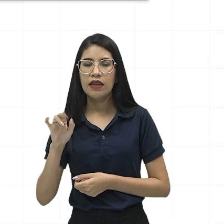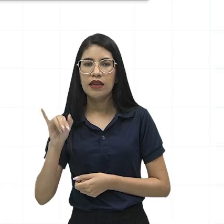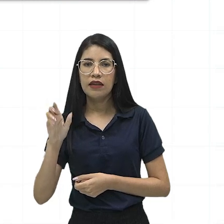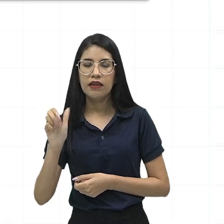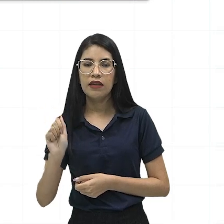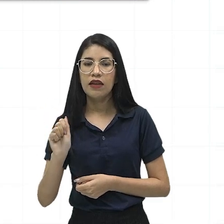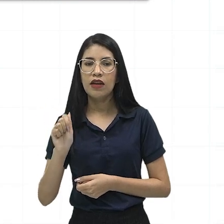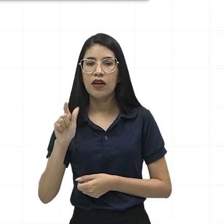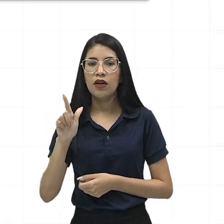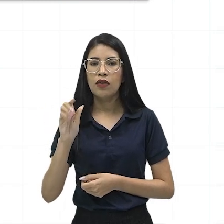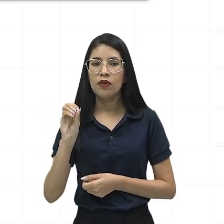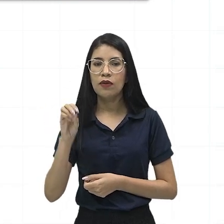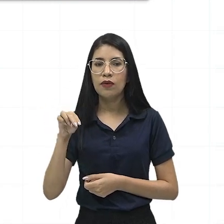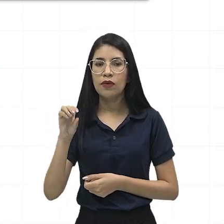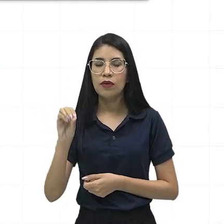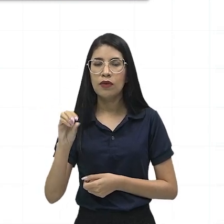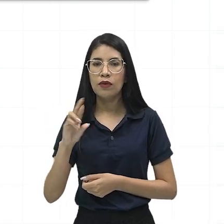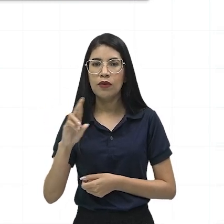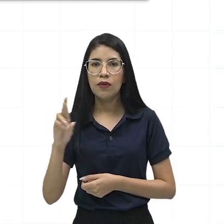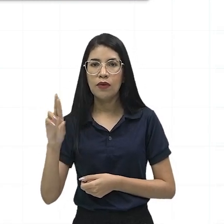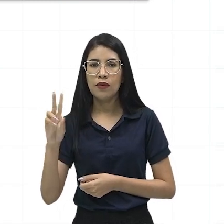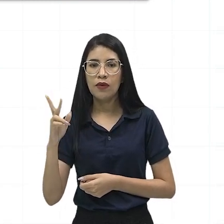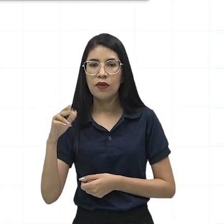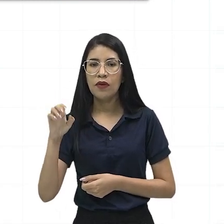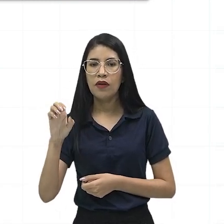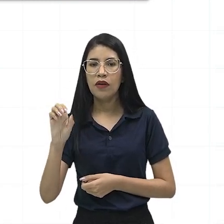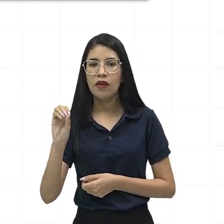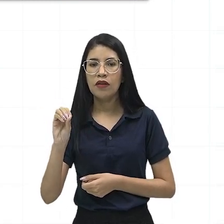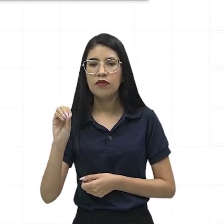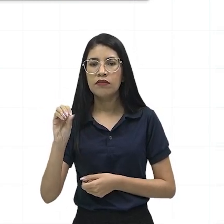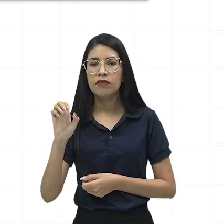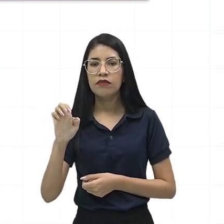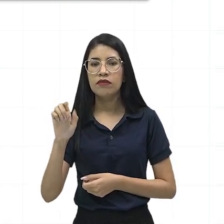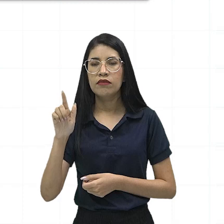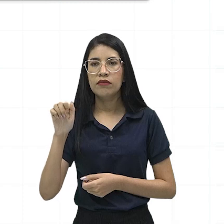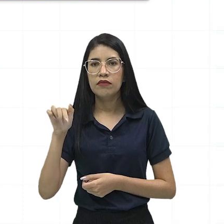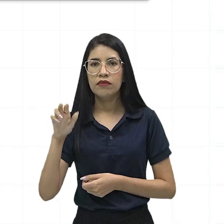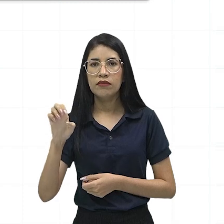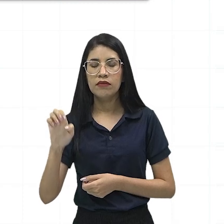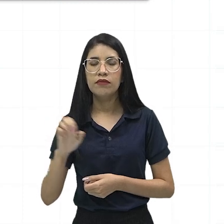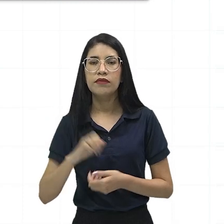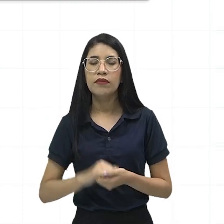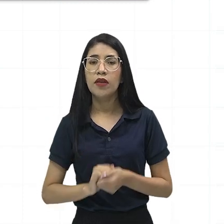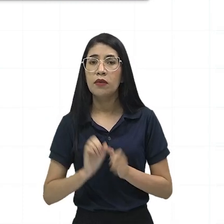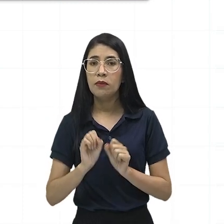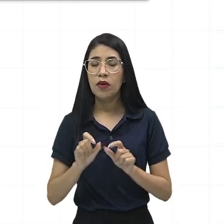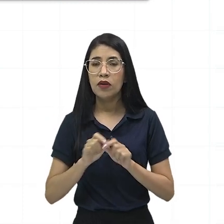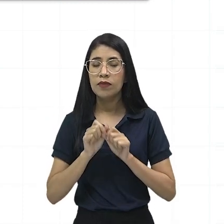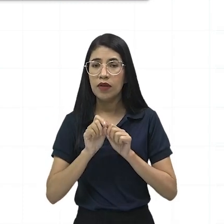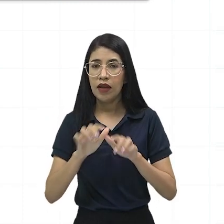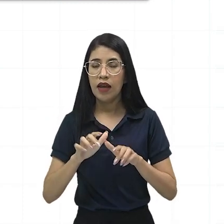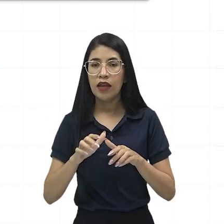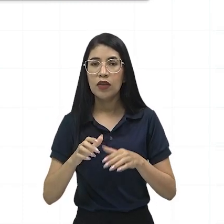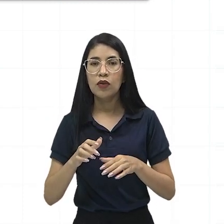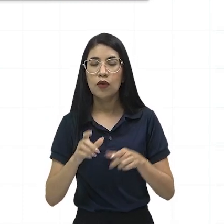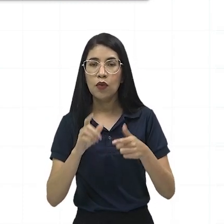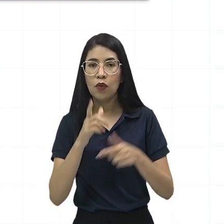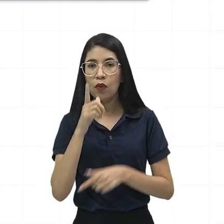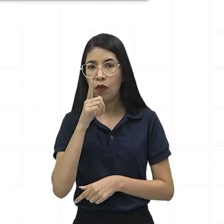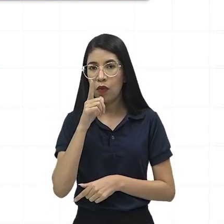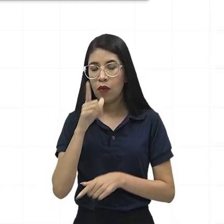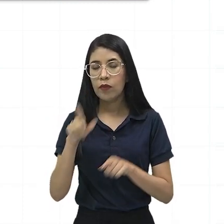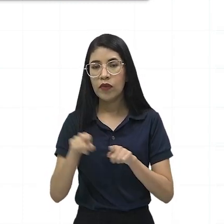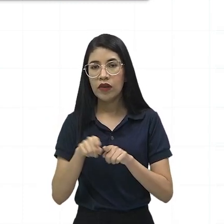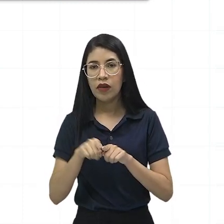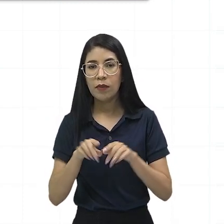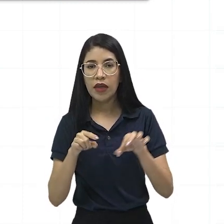gonorrhoeae, desculpa aí, gente, pode infectar a região genital masculina